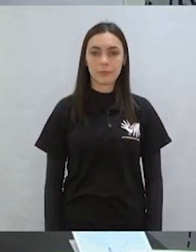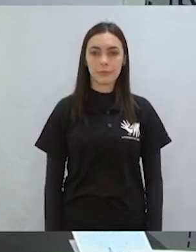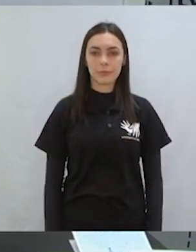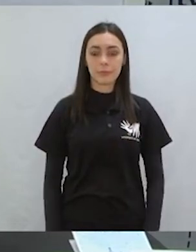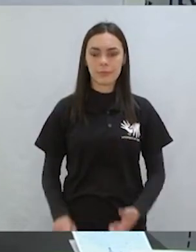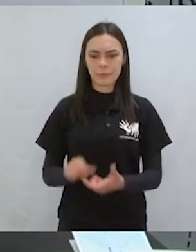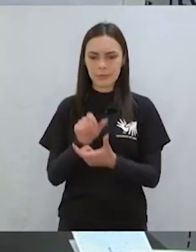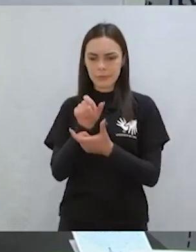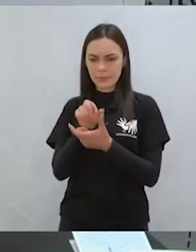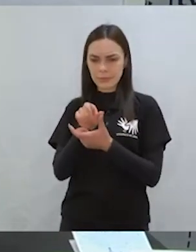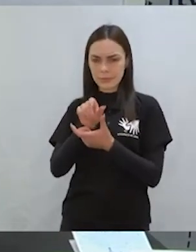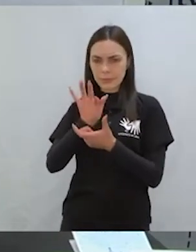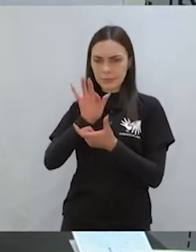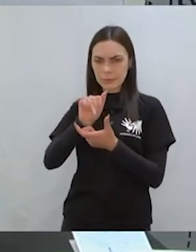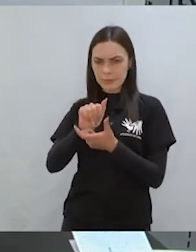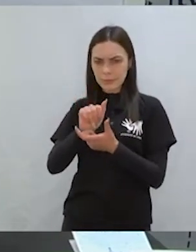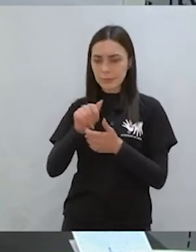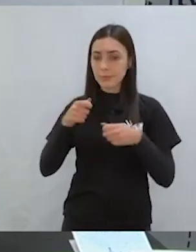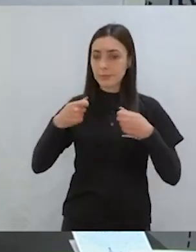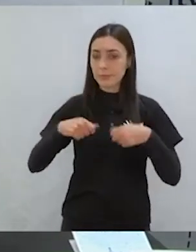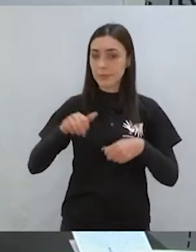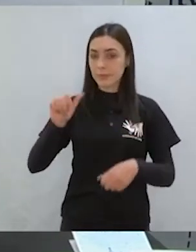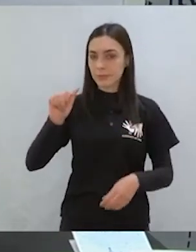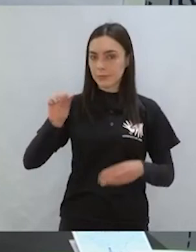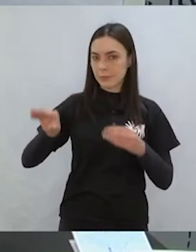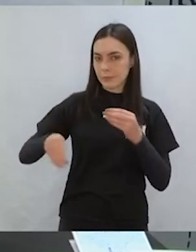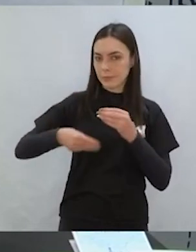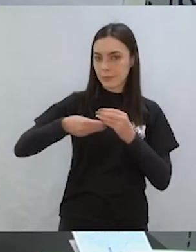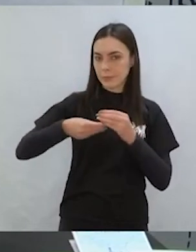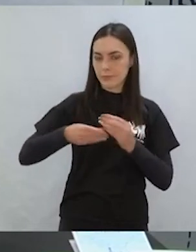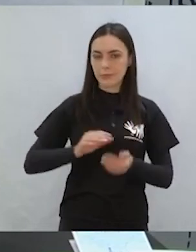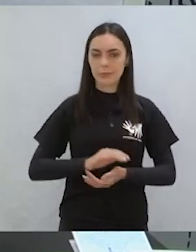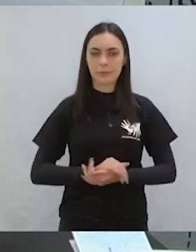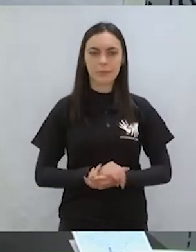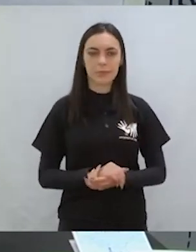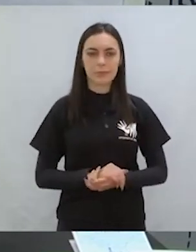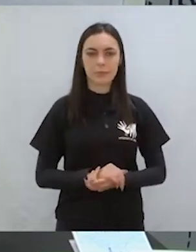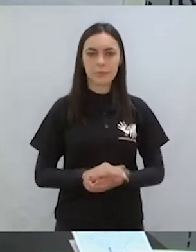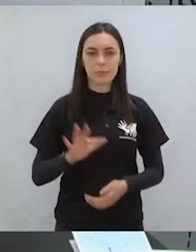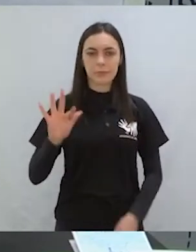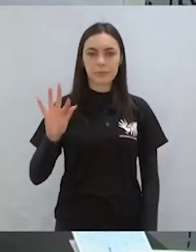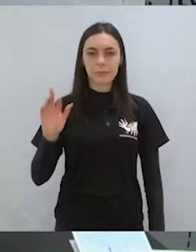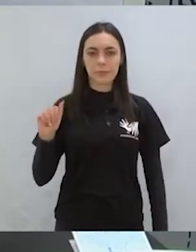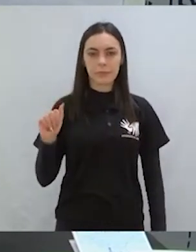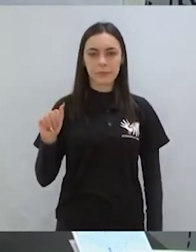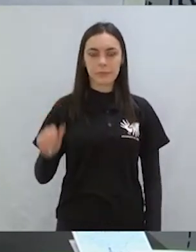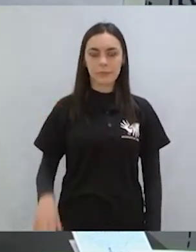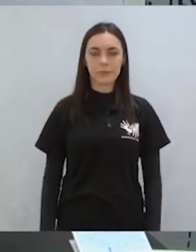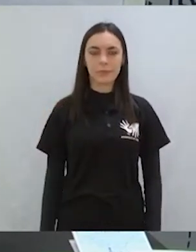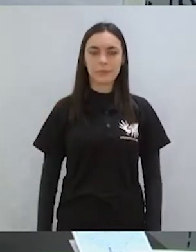Para fazer a sílaba fa, eu preciso da letra A. Fa.